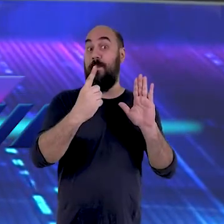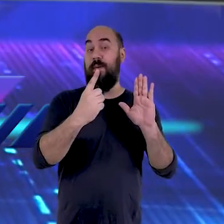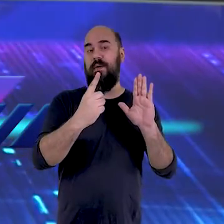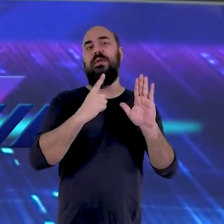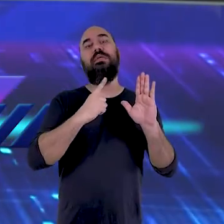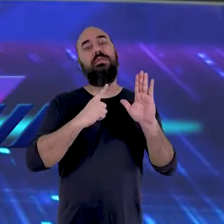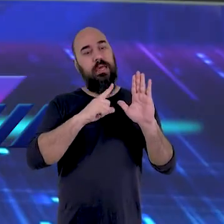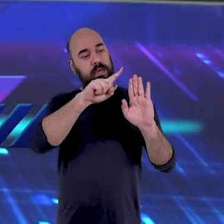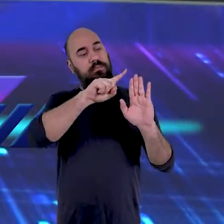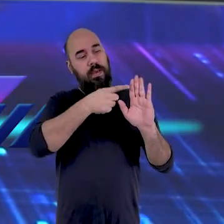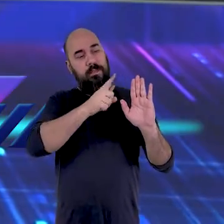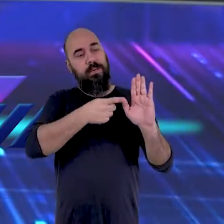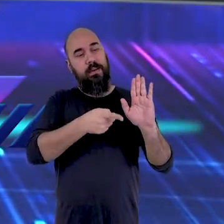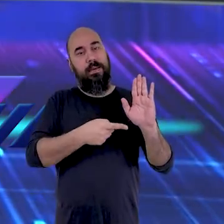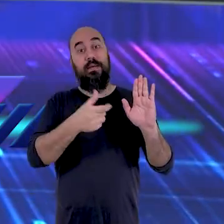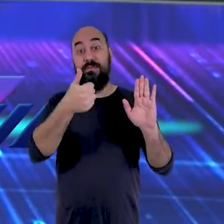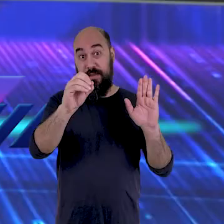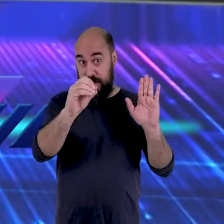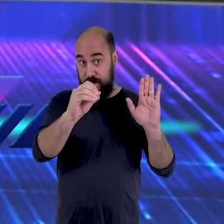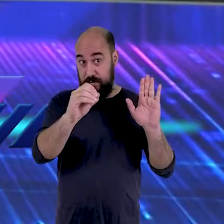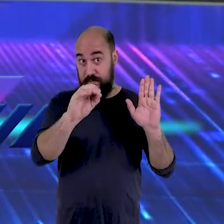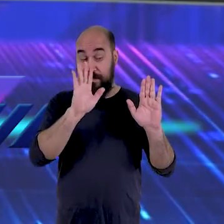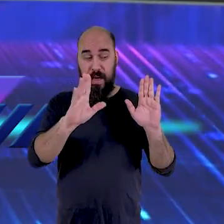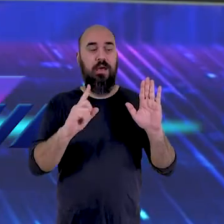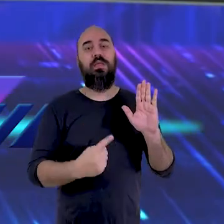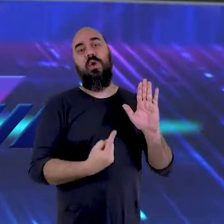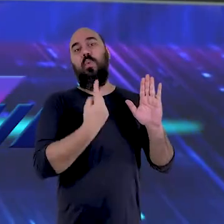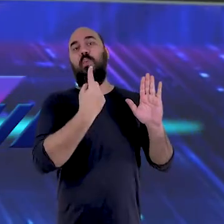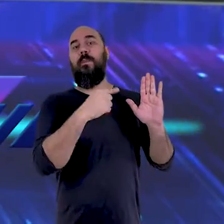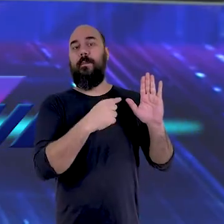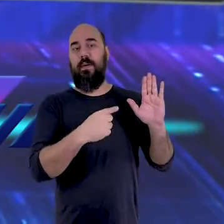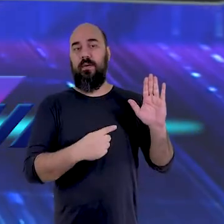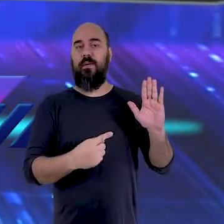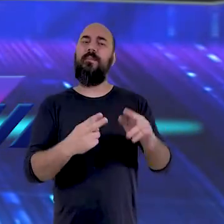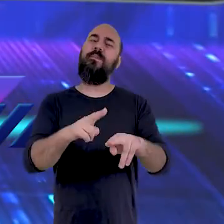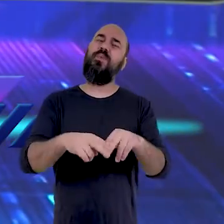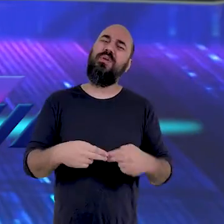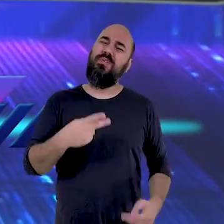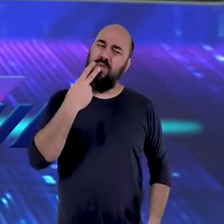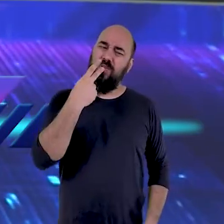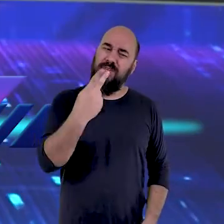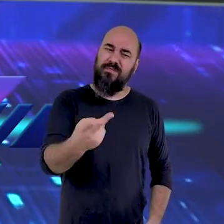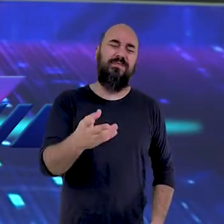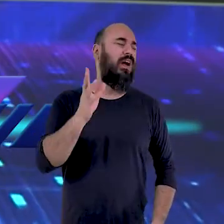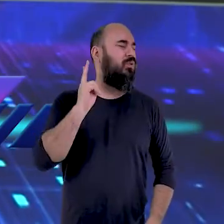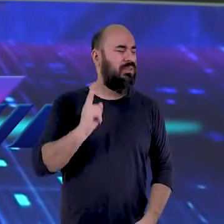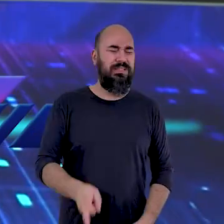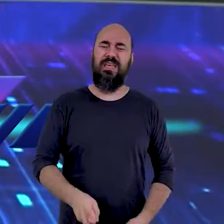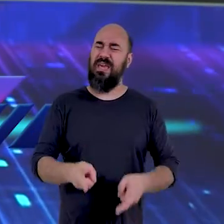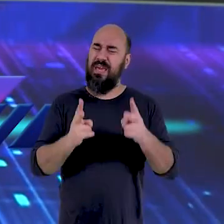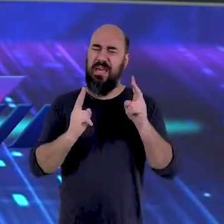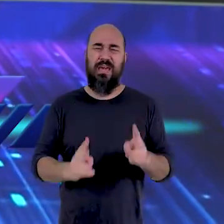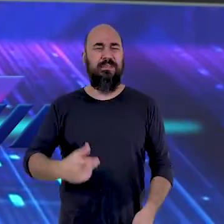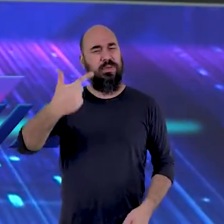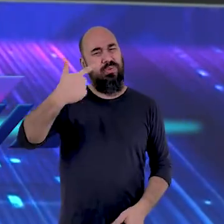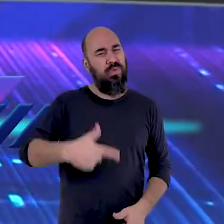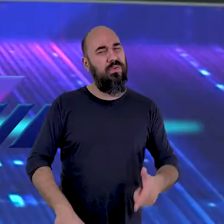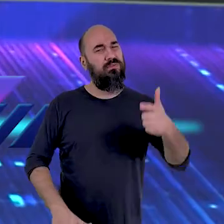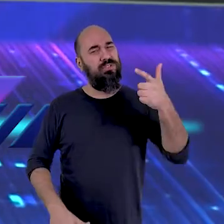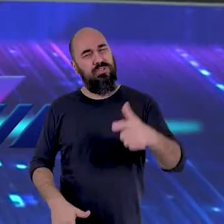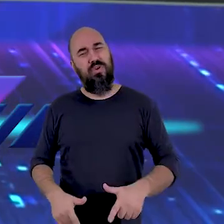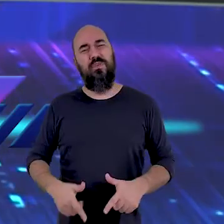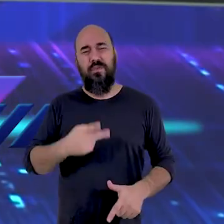lei está dividida em 10 mandamentos. E é por isso que eu tenho sempre frisado isso aqui com você no Arena do